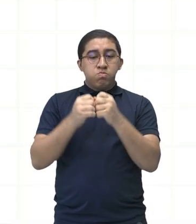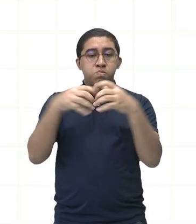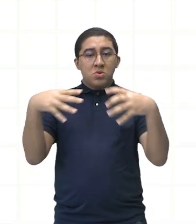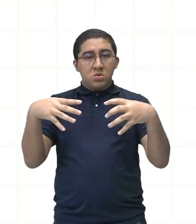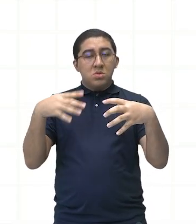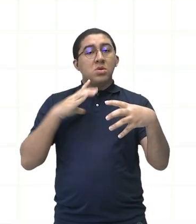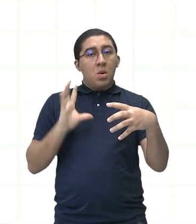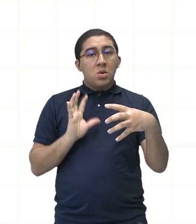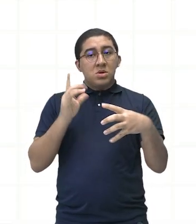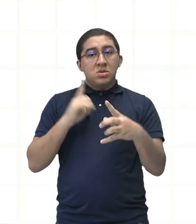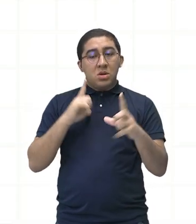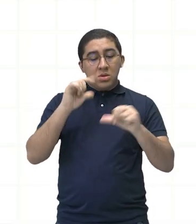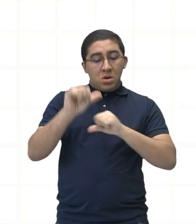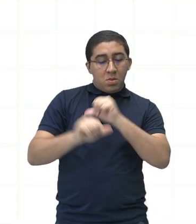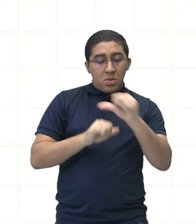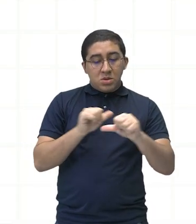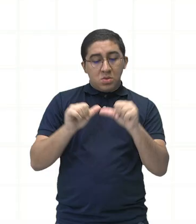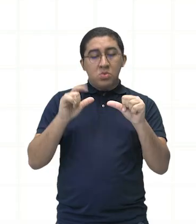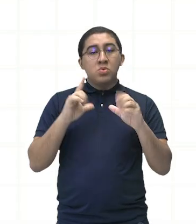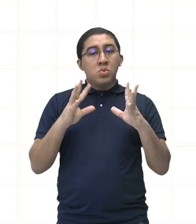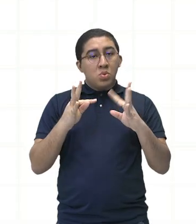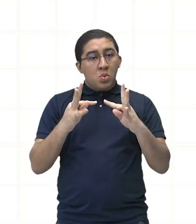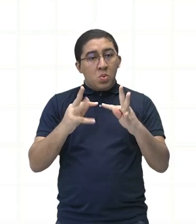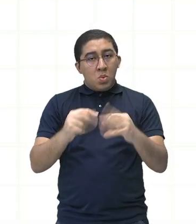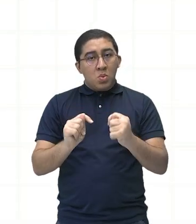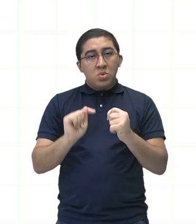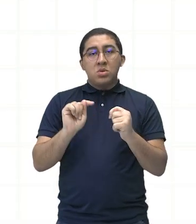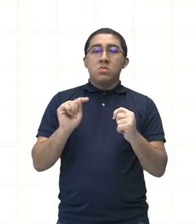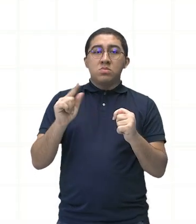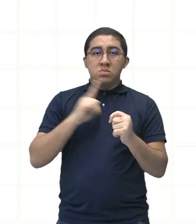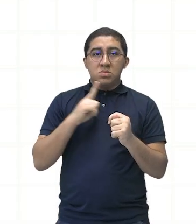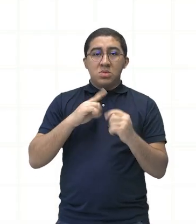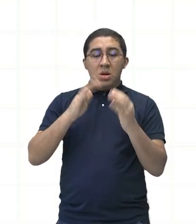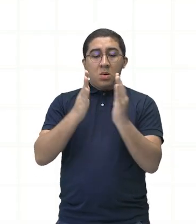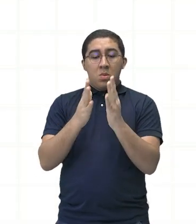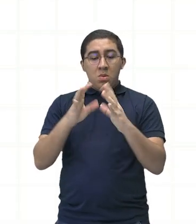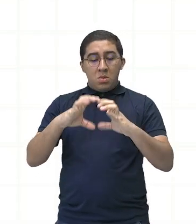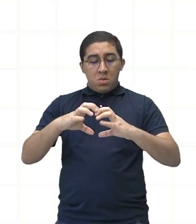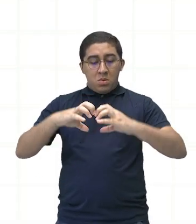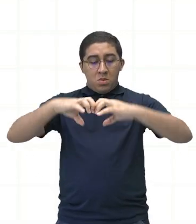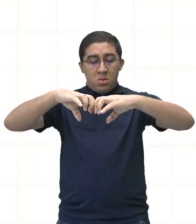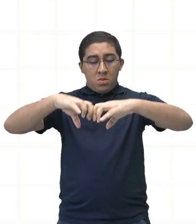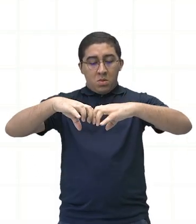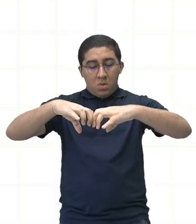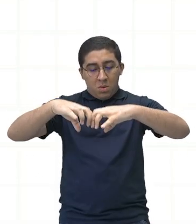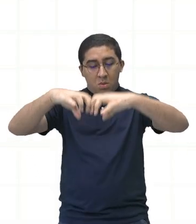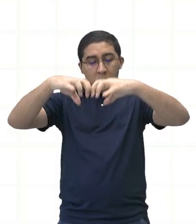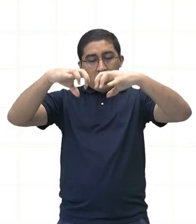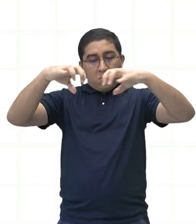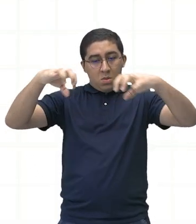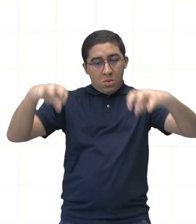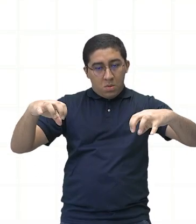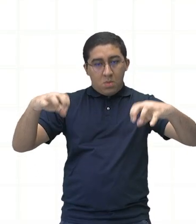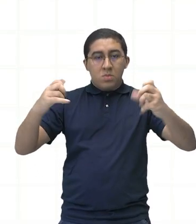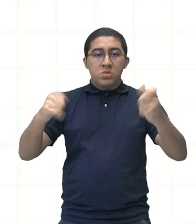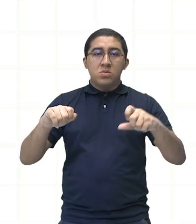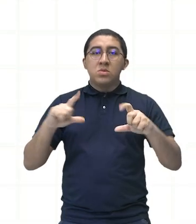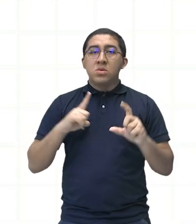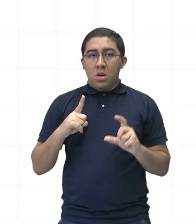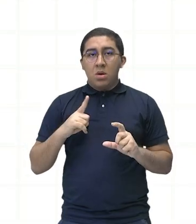ocorra a migração para as partes opostas dessa célula, né? E assim possam ser divididos nas